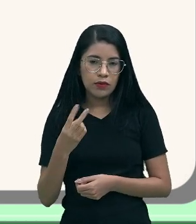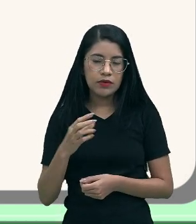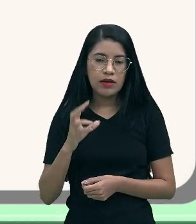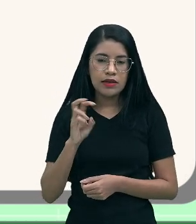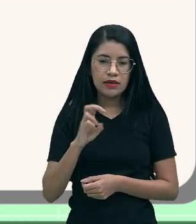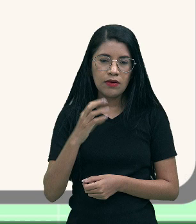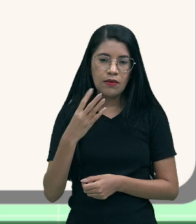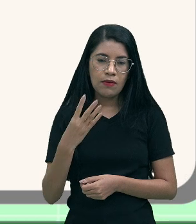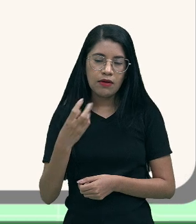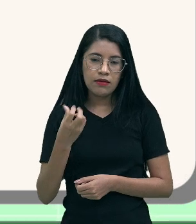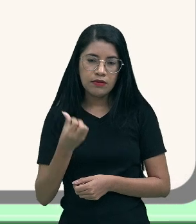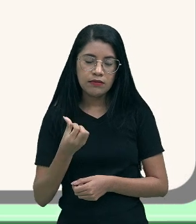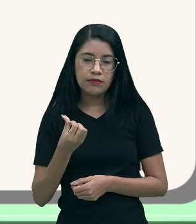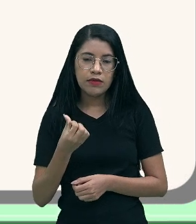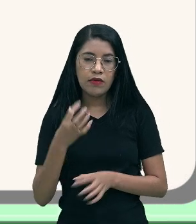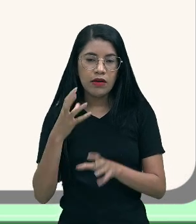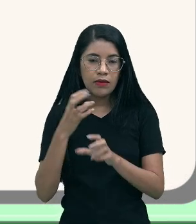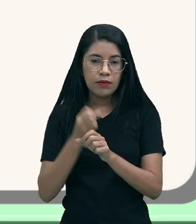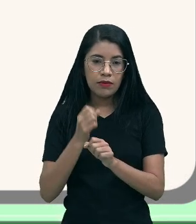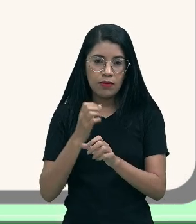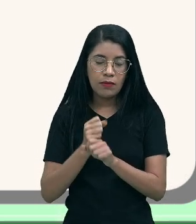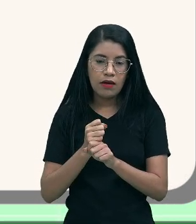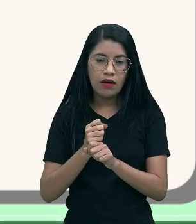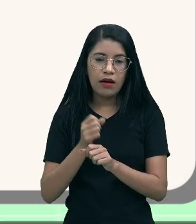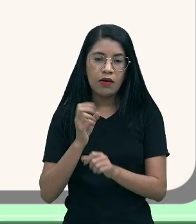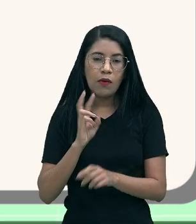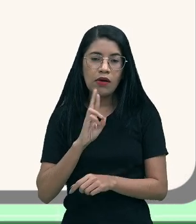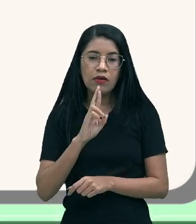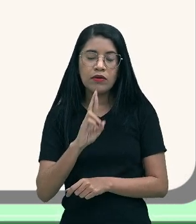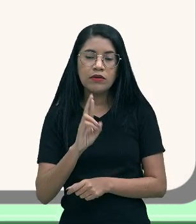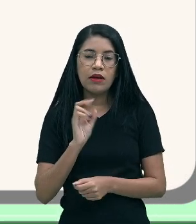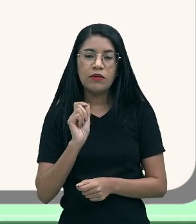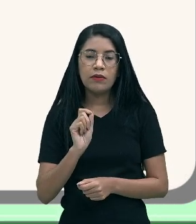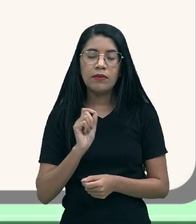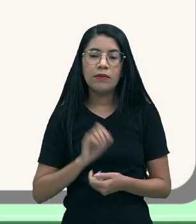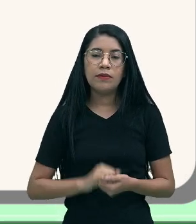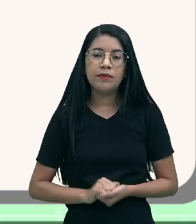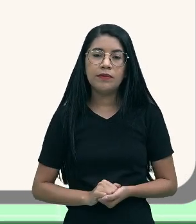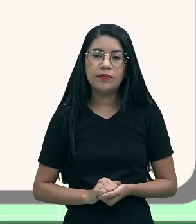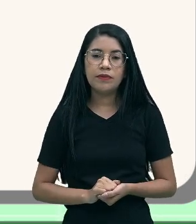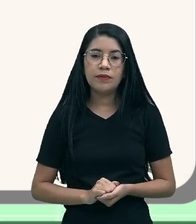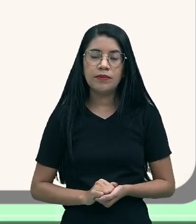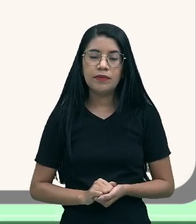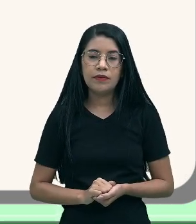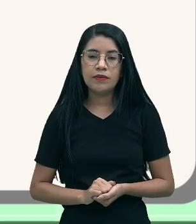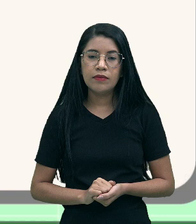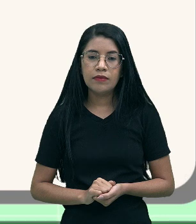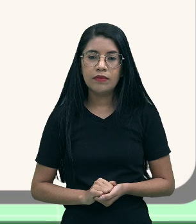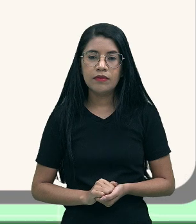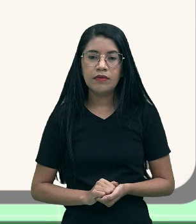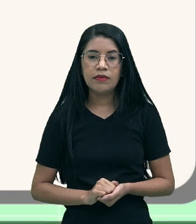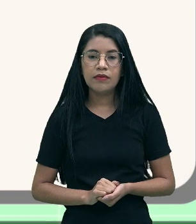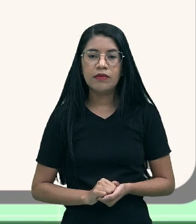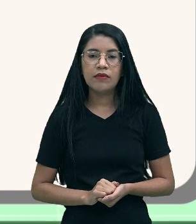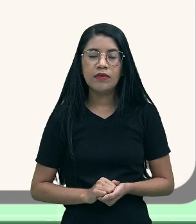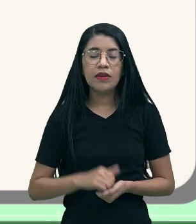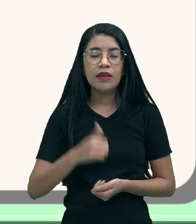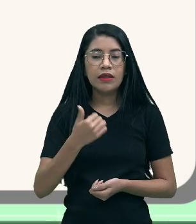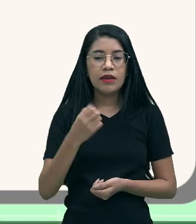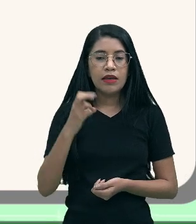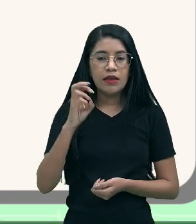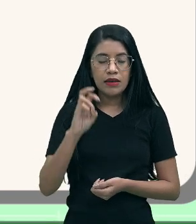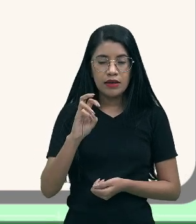6. Eu vou encontrar, então, aqui uma resistência equivalente de 15.